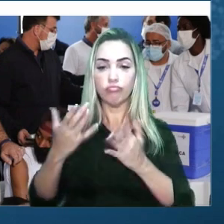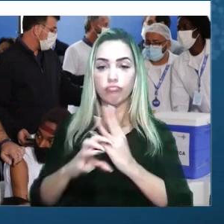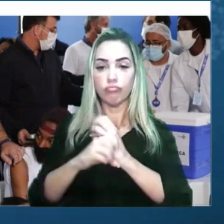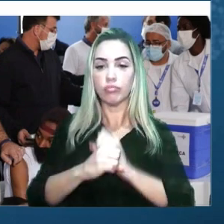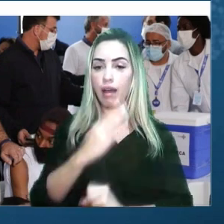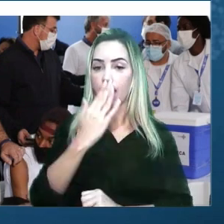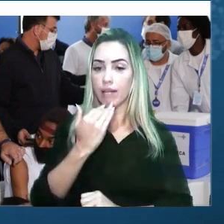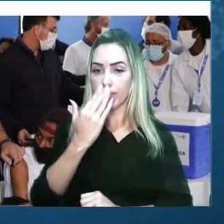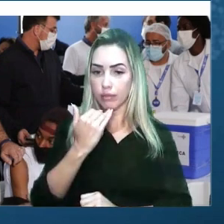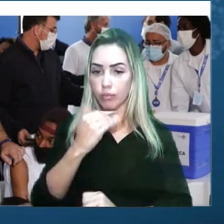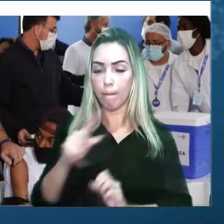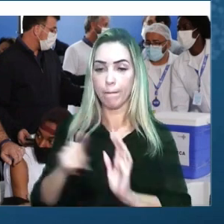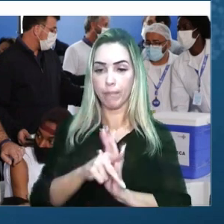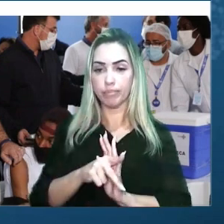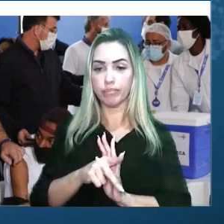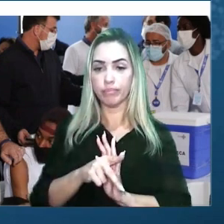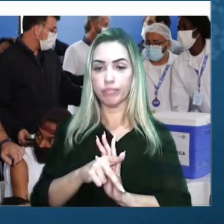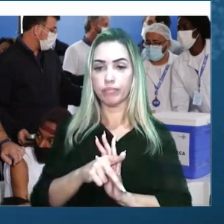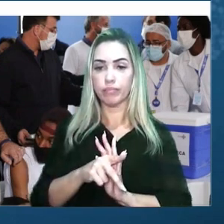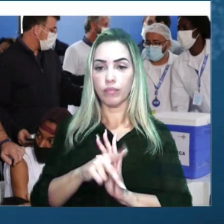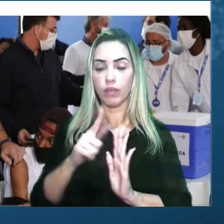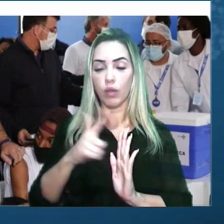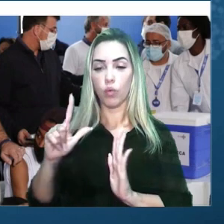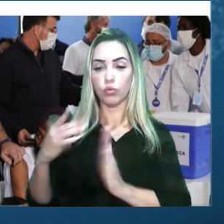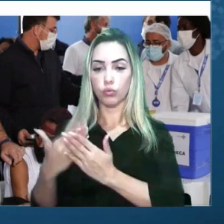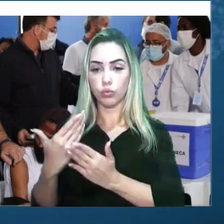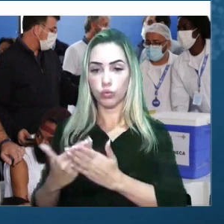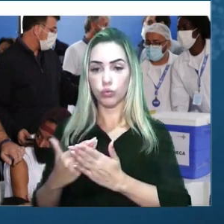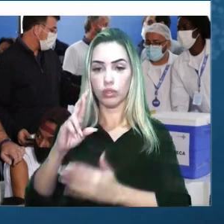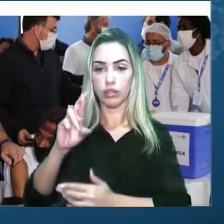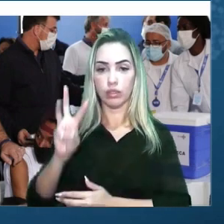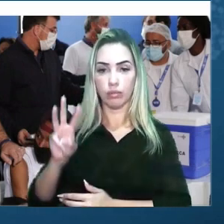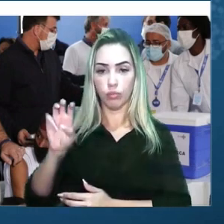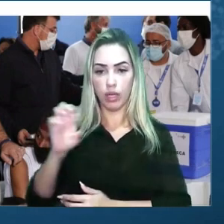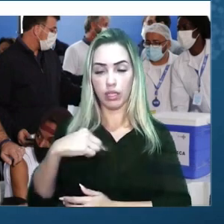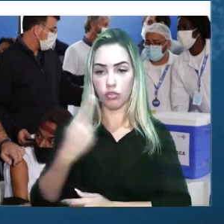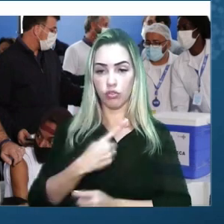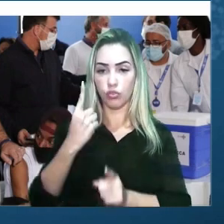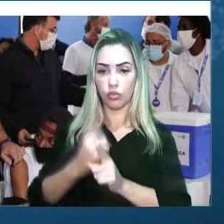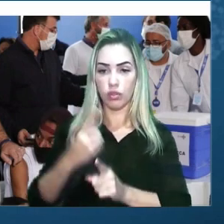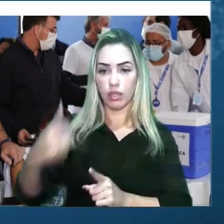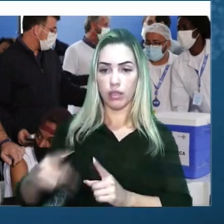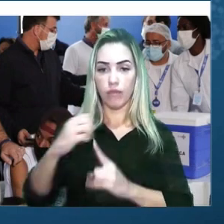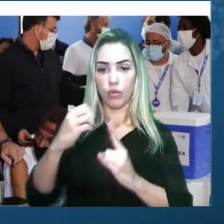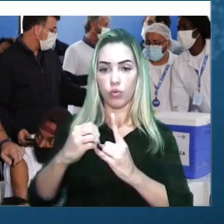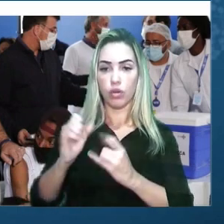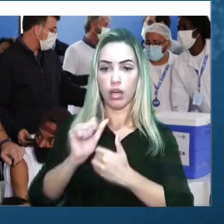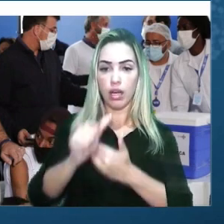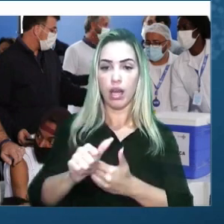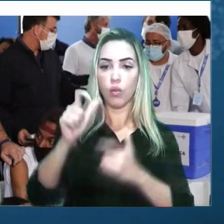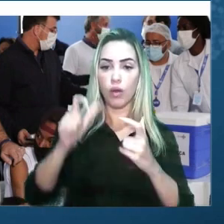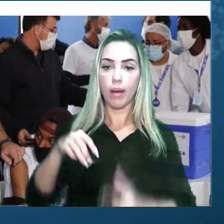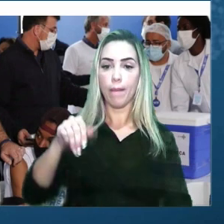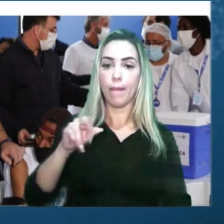alimentos. E o outro estudo de Real World Evidence que nós fizemos, a Fiocruz conduziu, foi na Maré. E